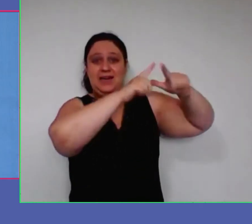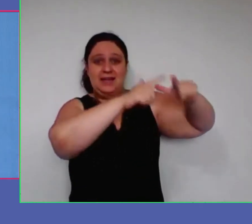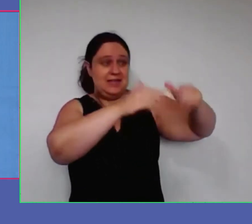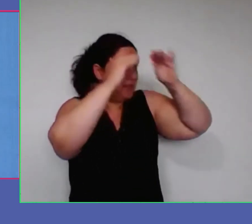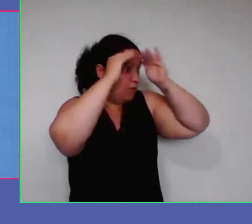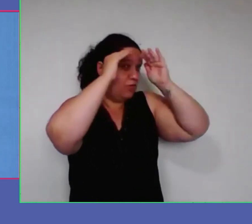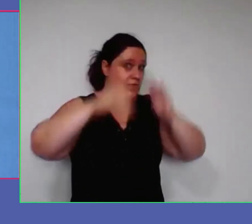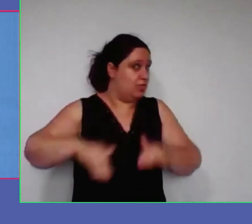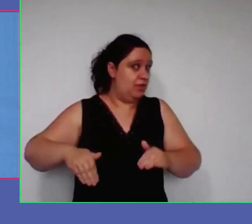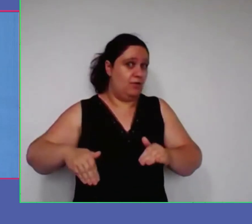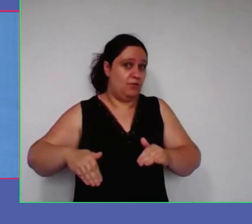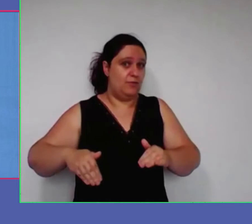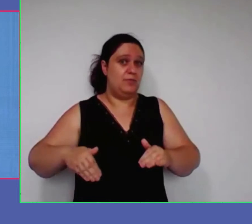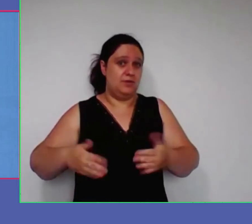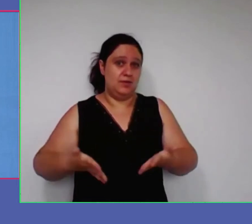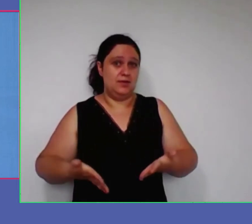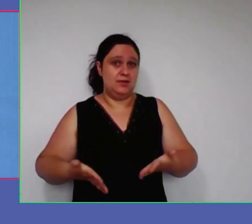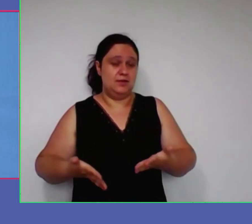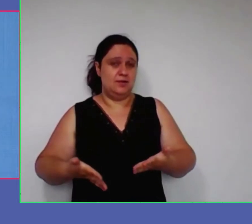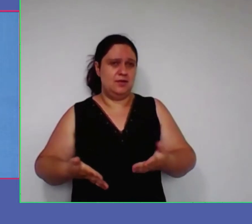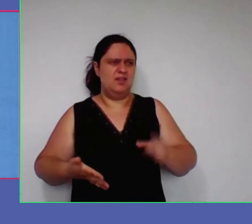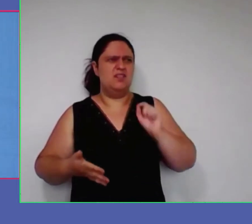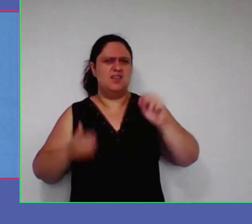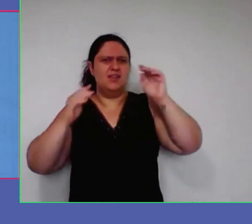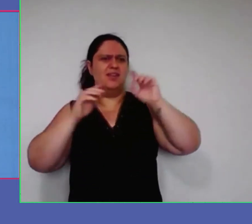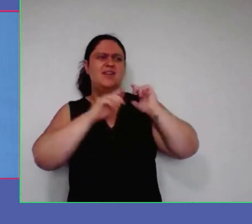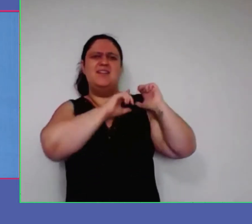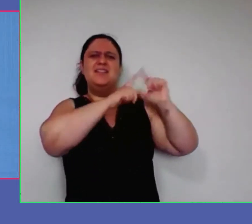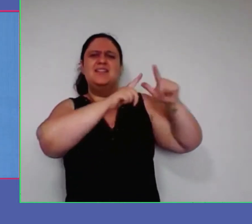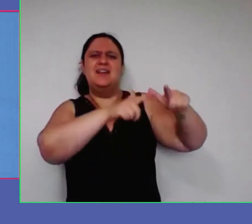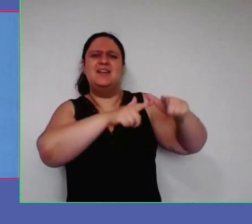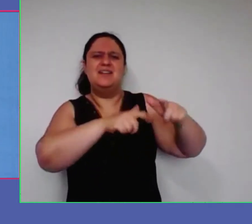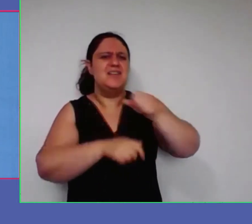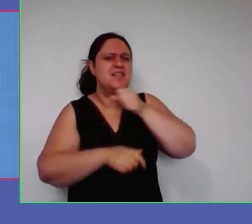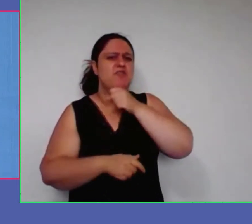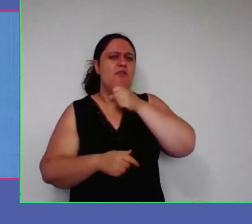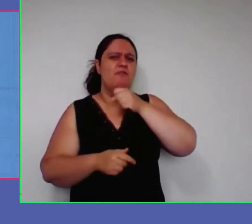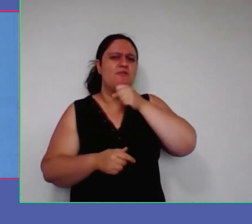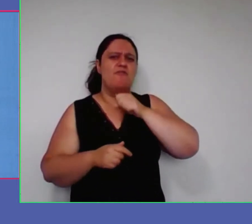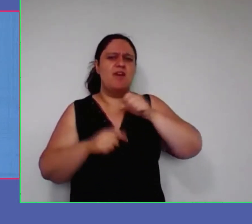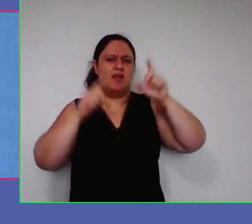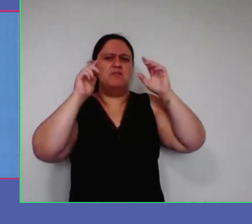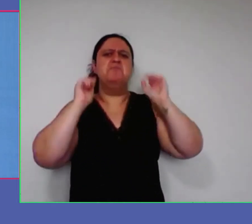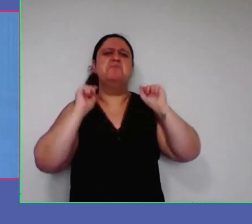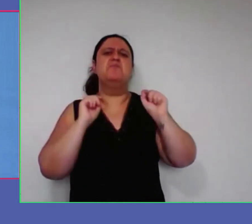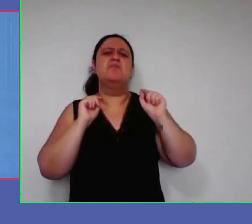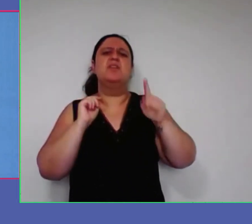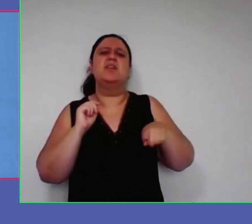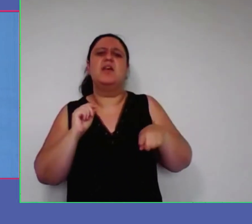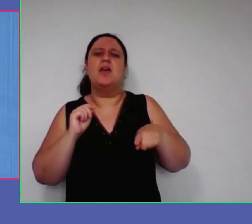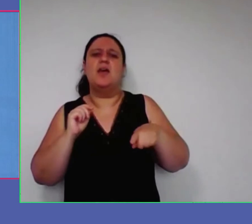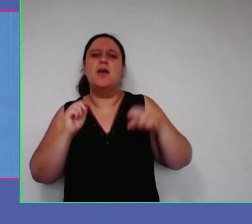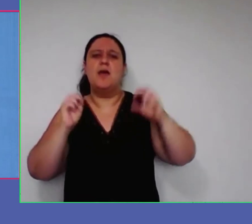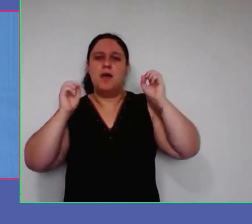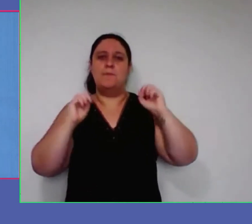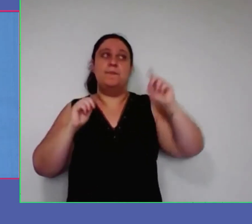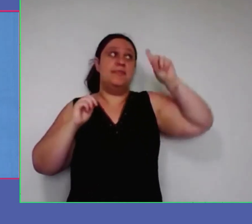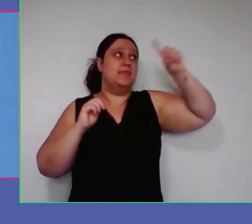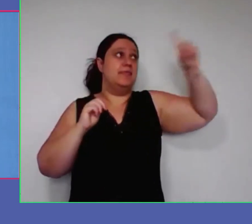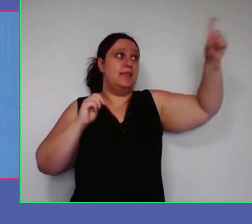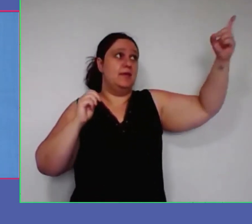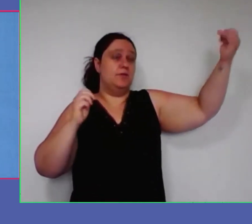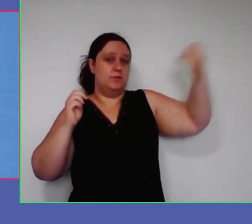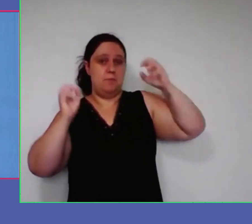a tradição dos anciãos? Irmãos, Moisés recebeu de Deus a palavra registrada